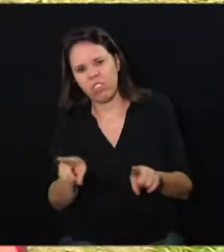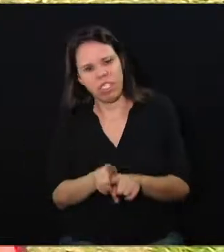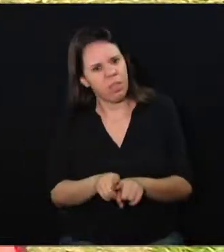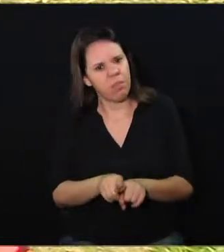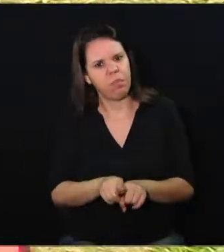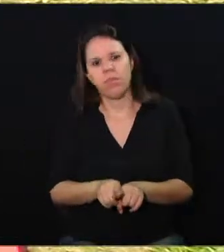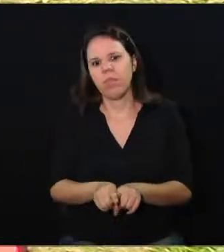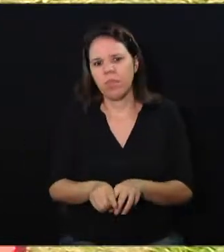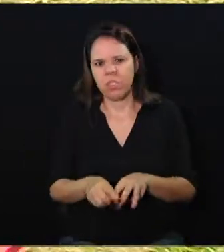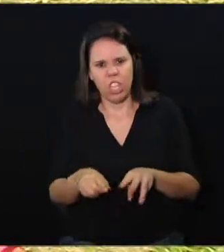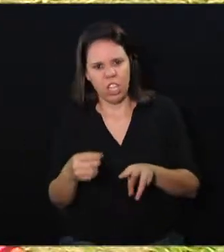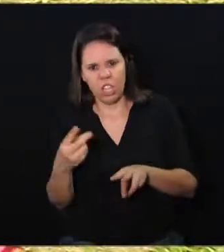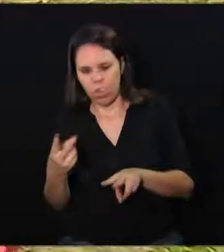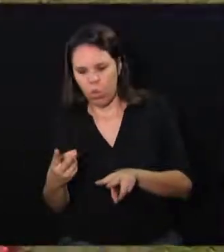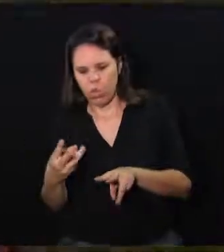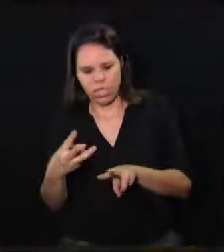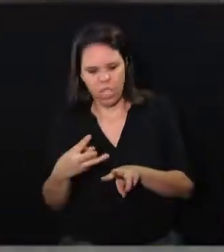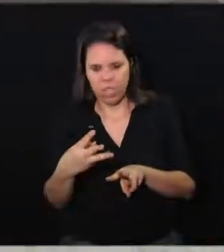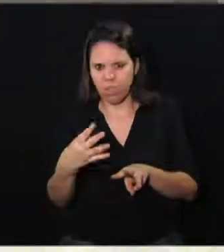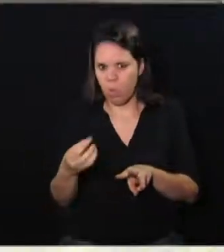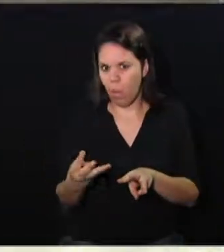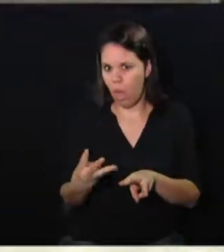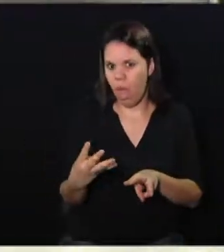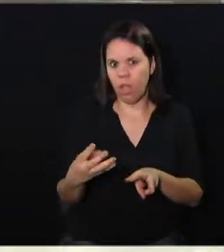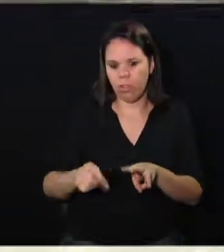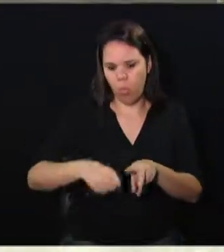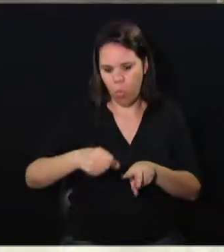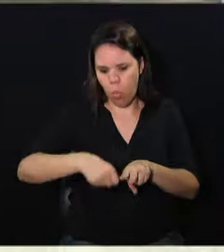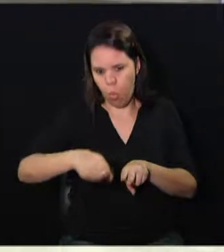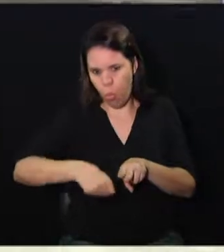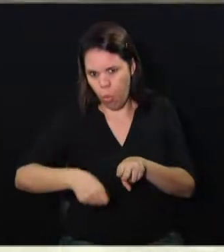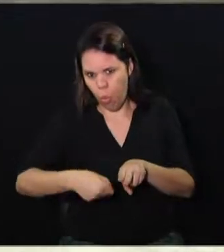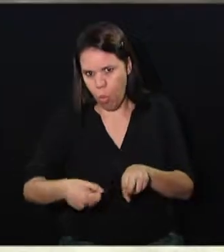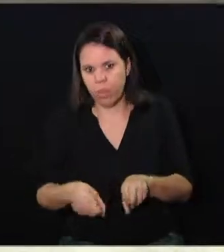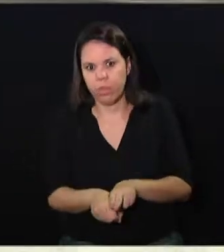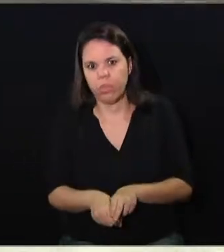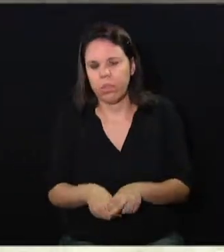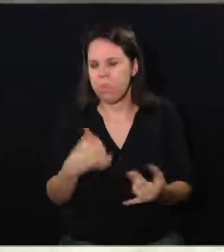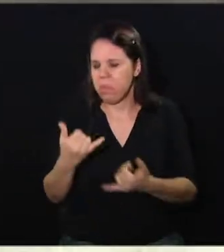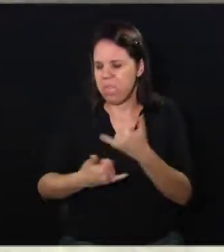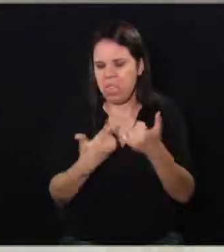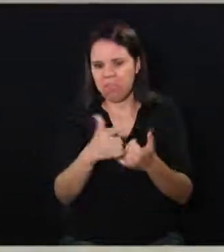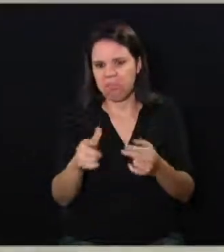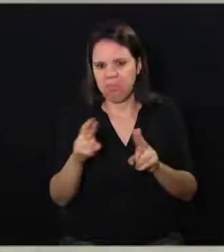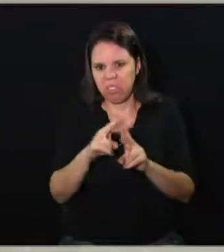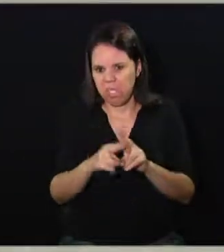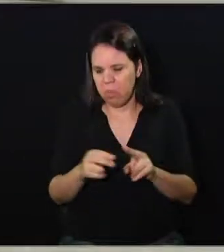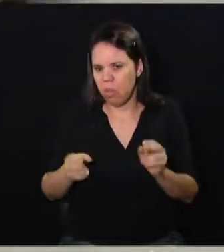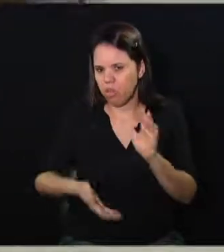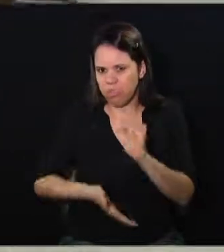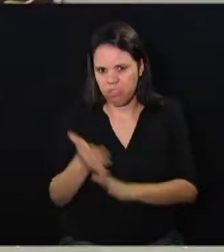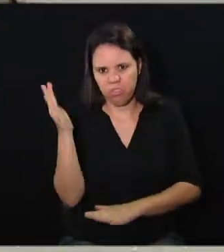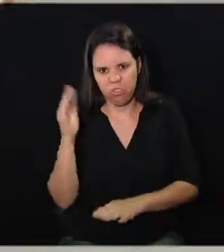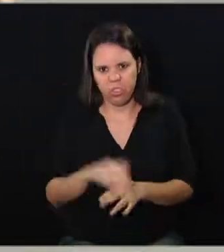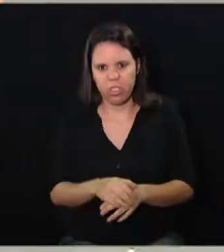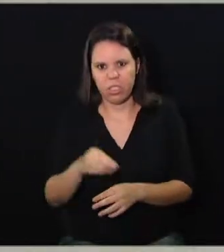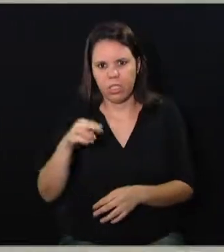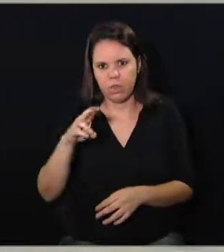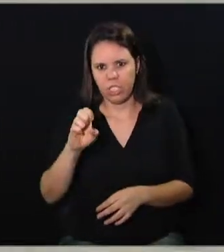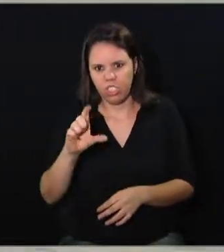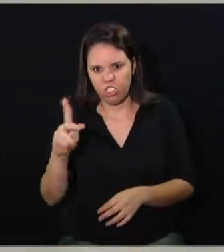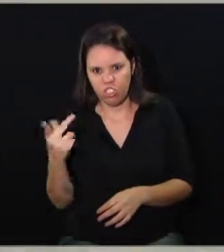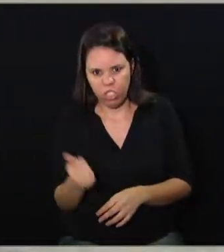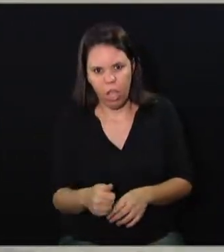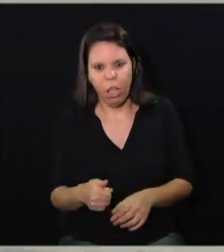sendo rolimã, pode qualquer tipo de rolamento. Mas para brincar, não precisa seguir regras. O Marshall, por exemplo, gosta mesmo é